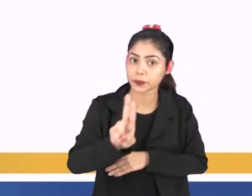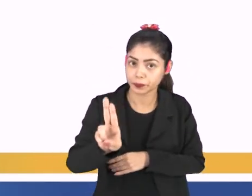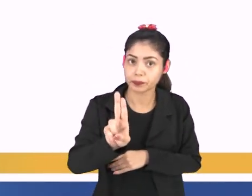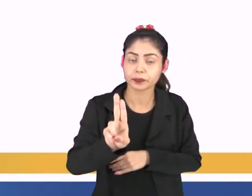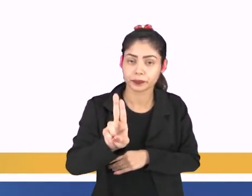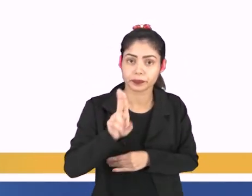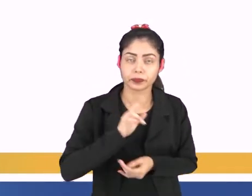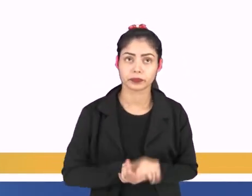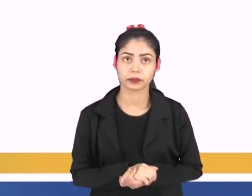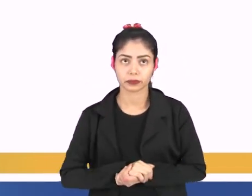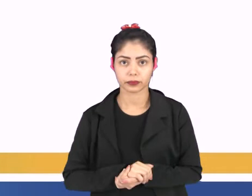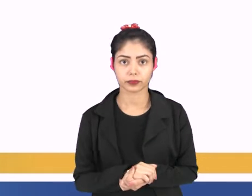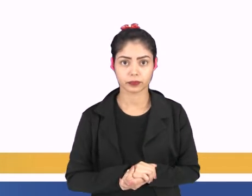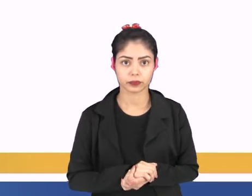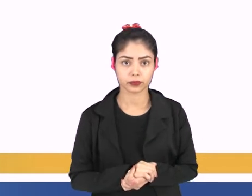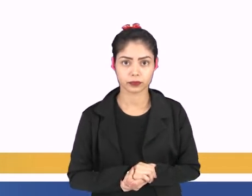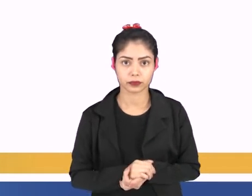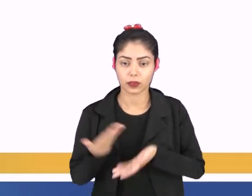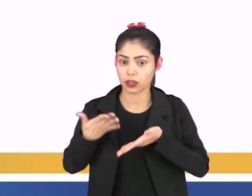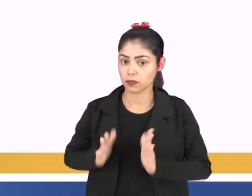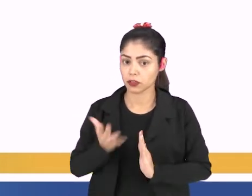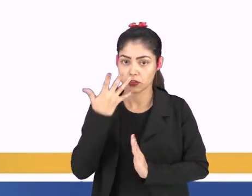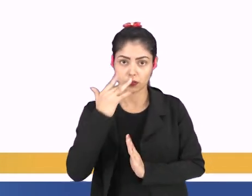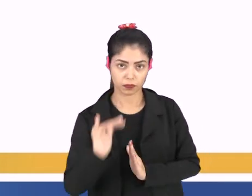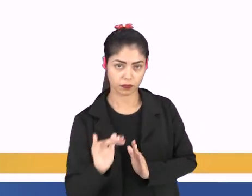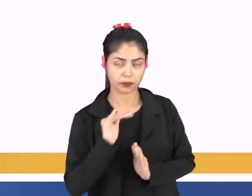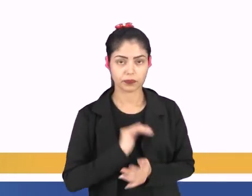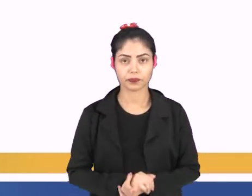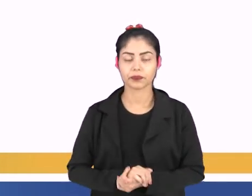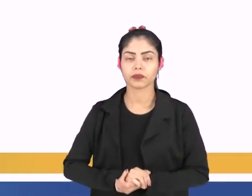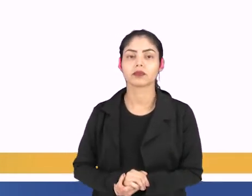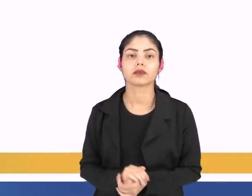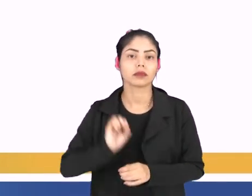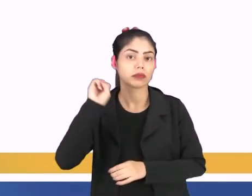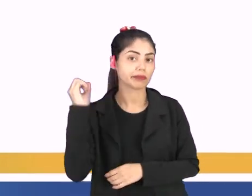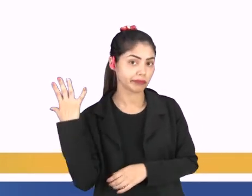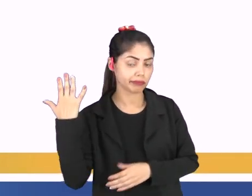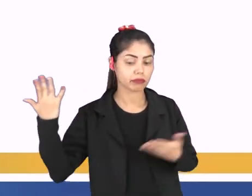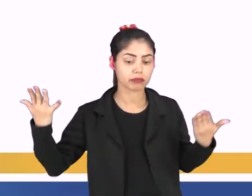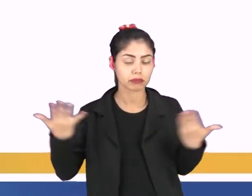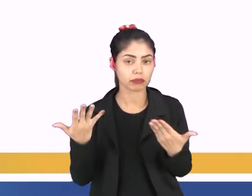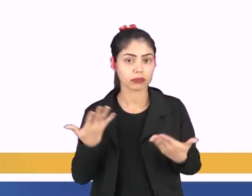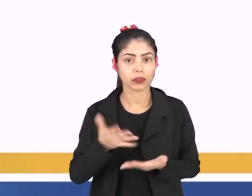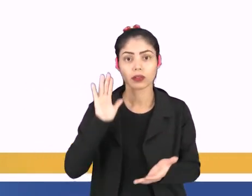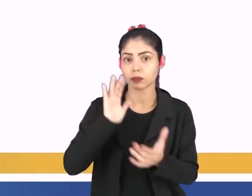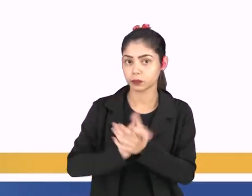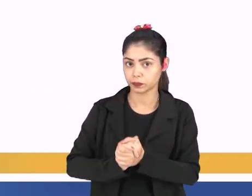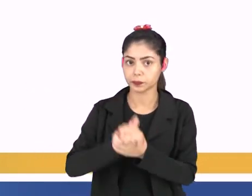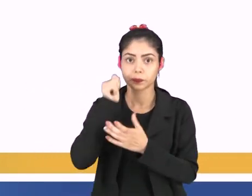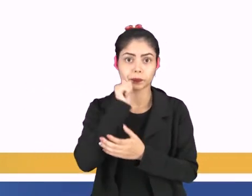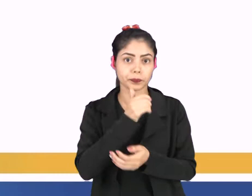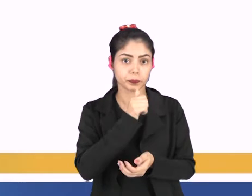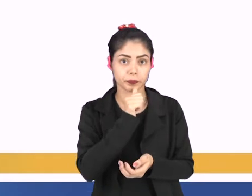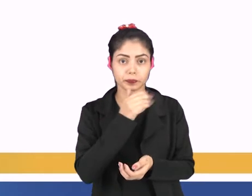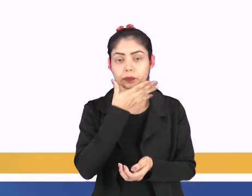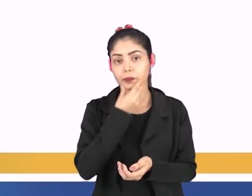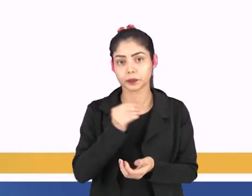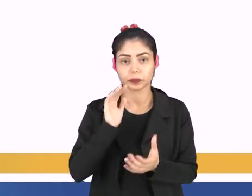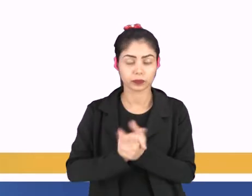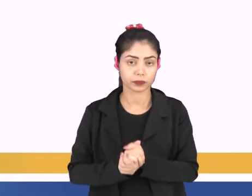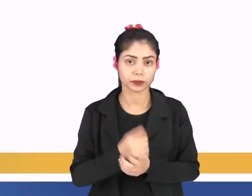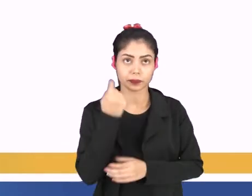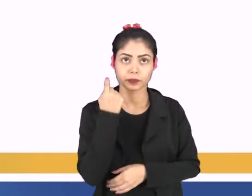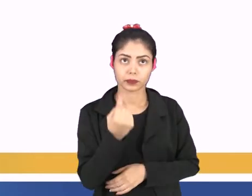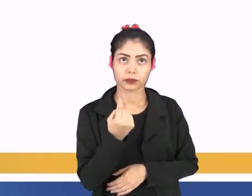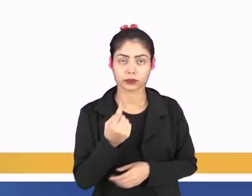em relação ao nascimento de criança. Então, nesse caso, o casal tem aí, na primeira